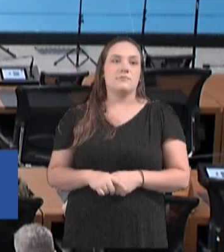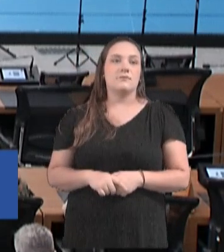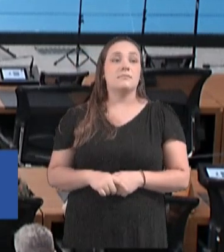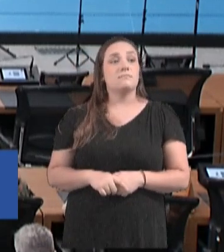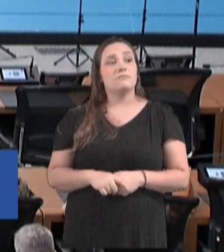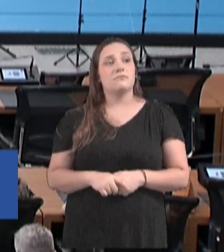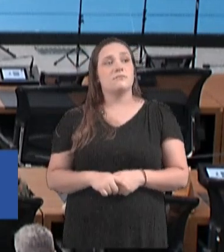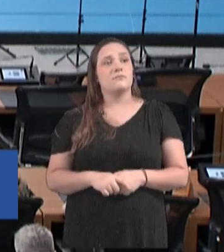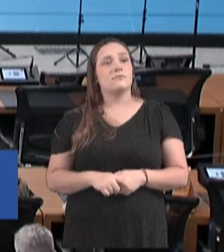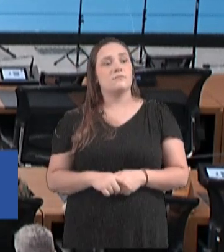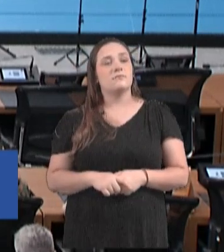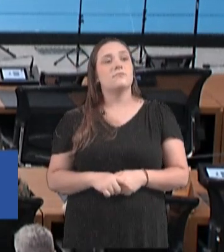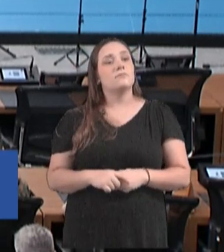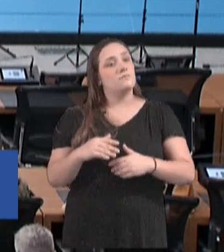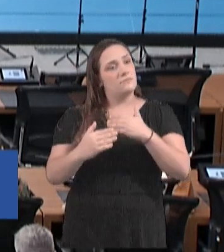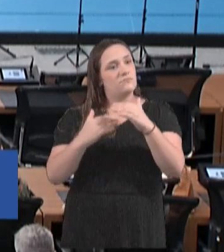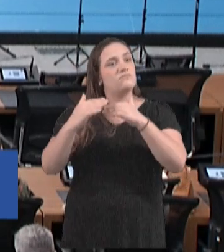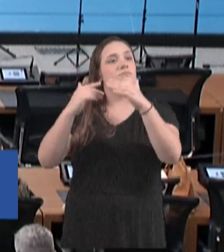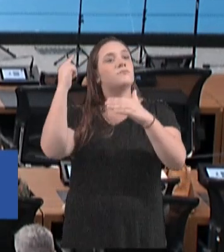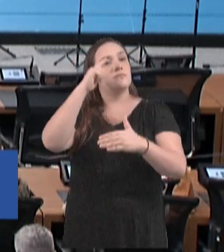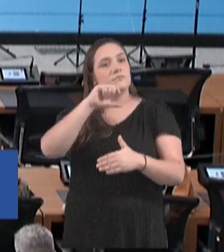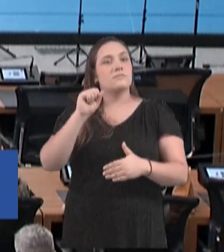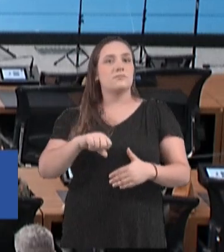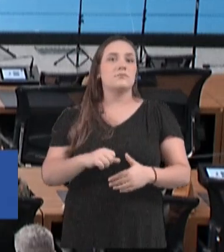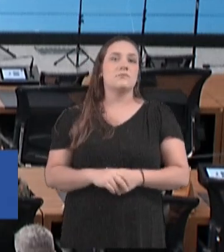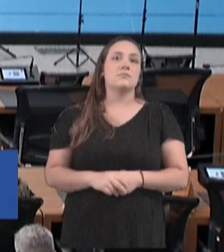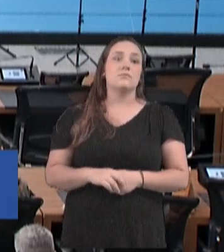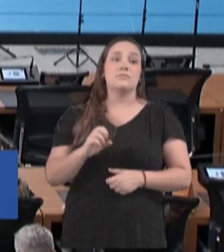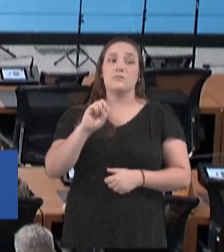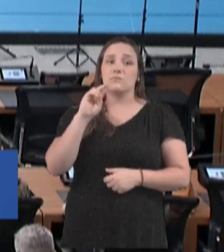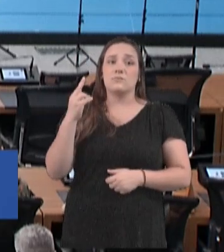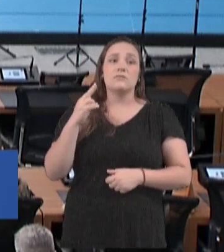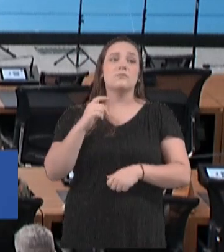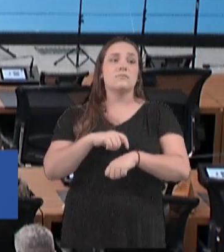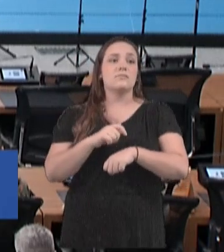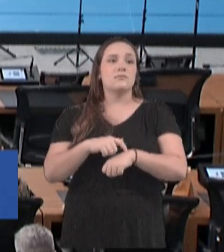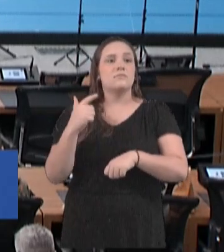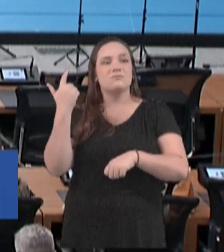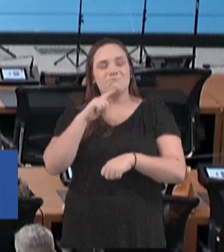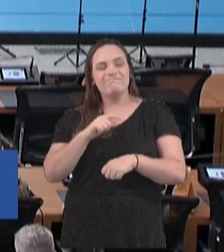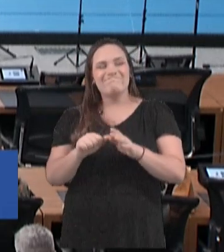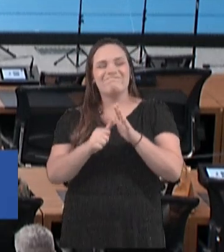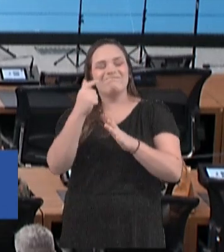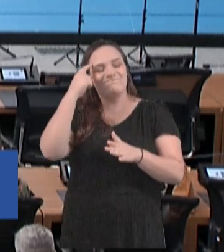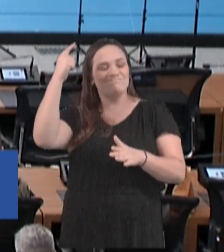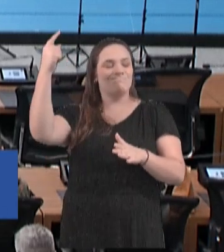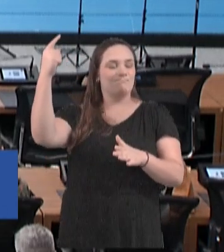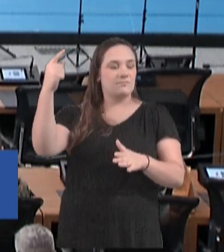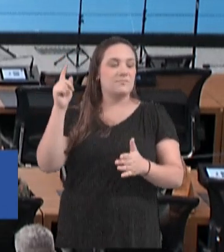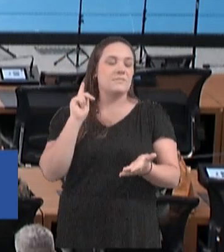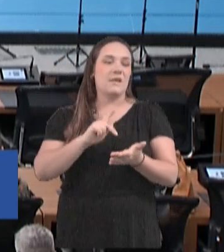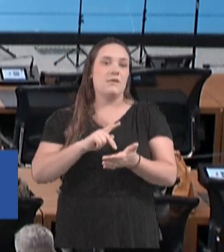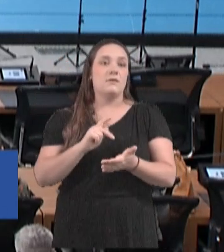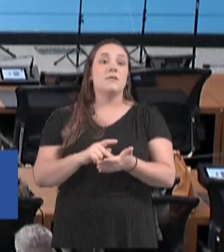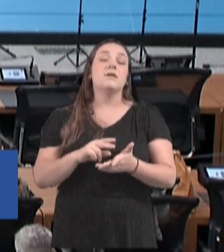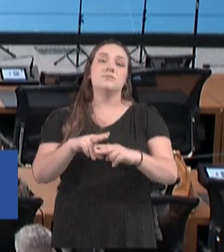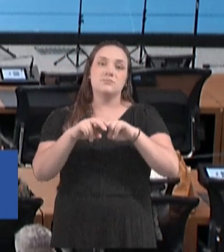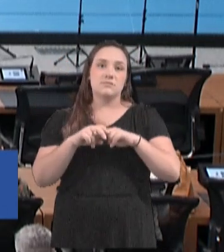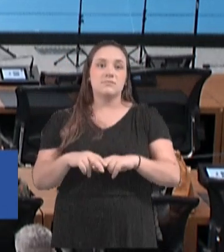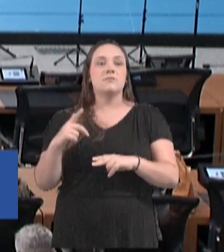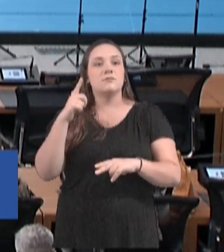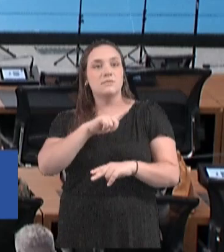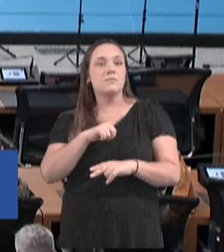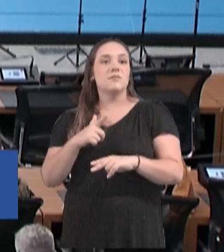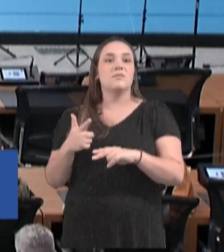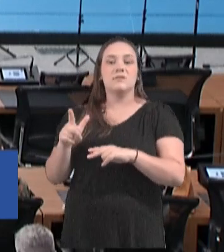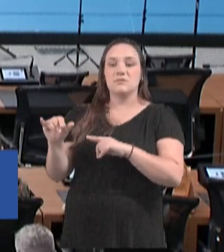que essa carta ela gerou um avanço, né? Ou que naquele momento gerou um start, né? Que a partir de então